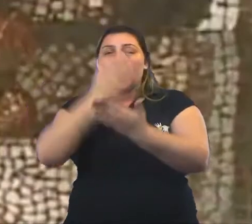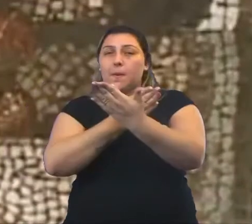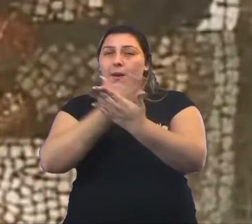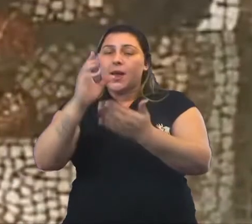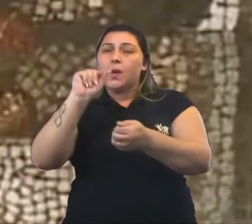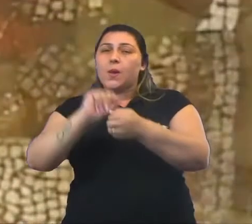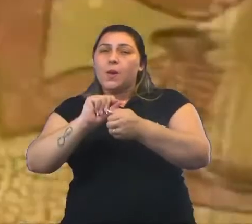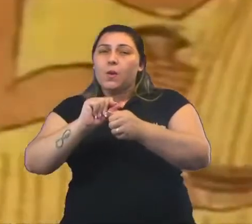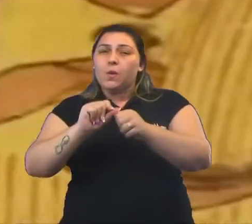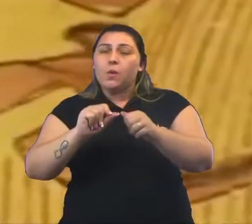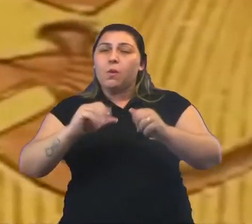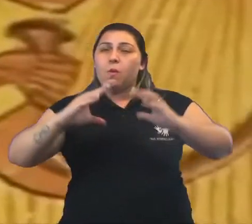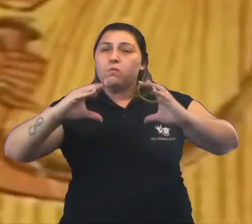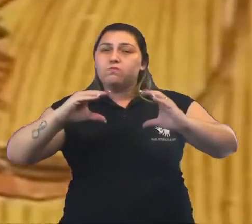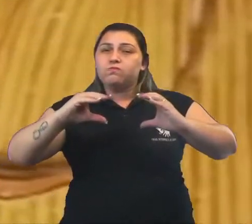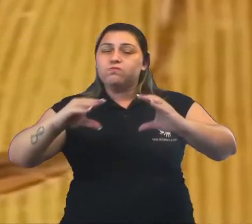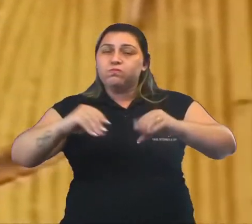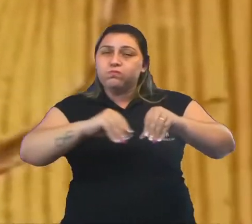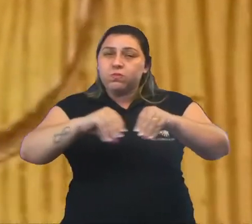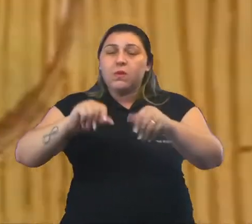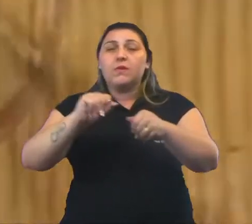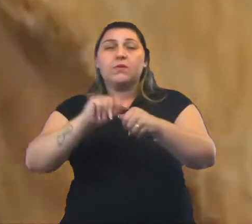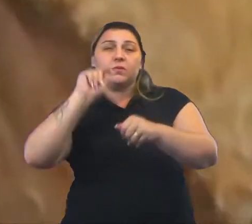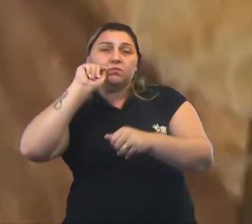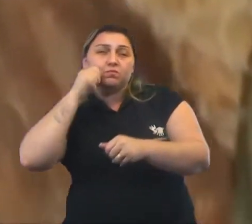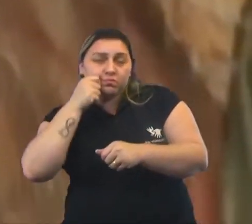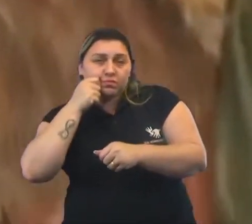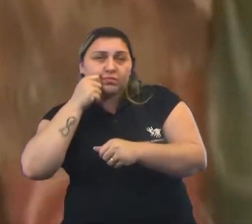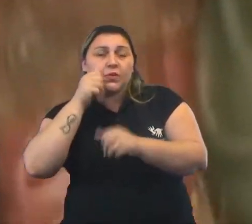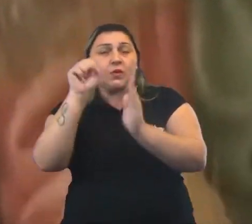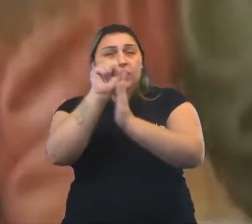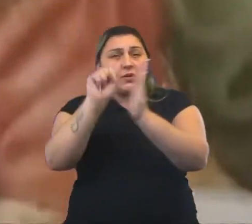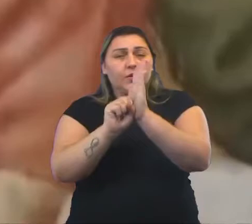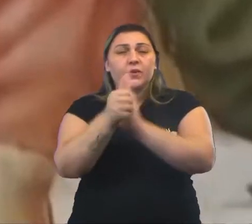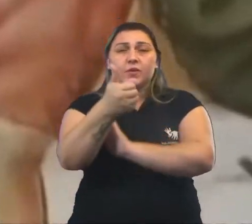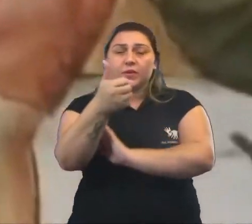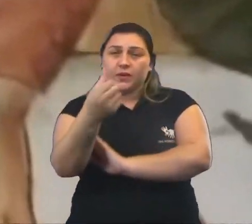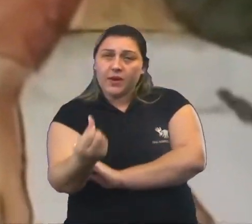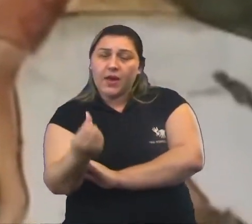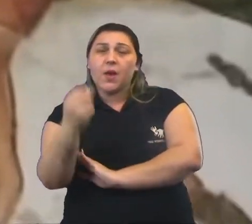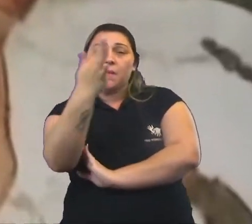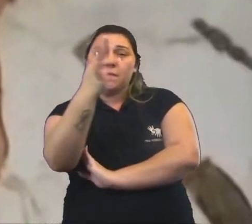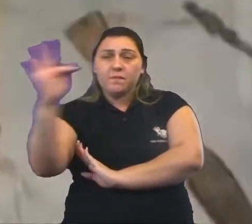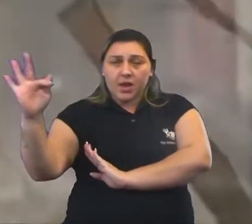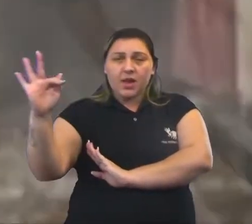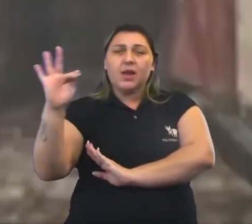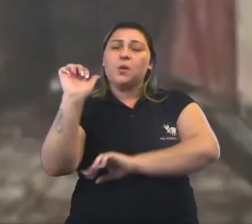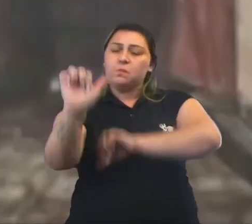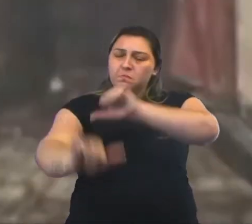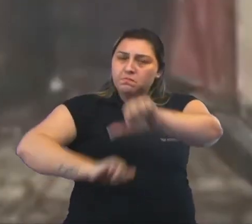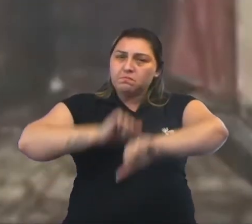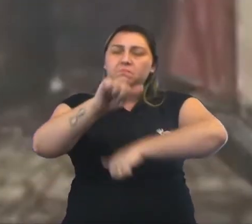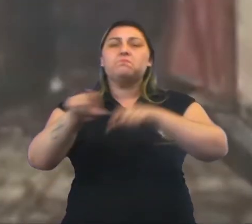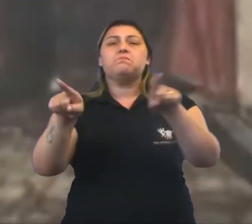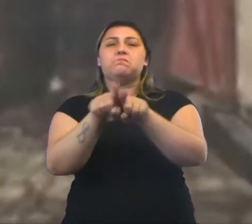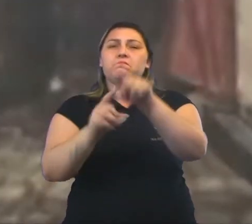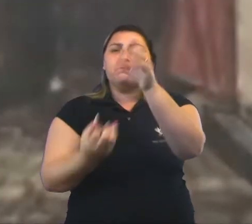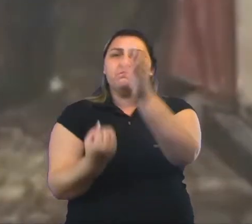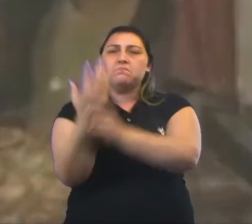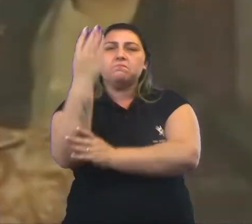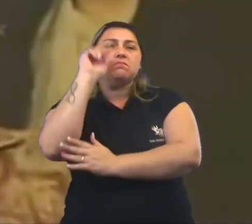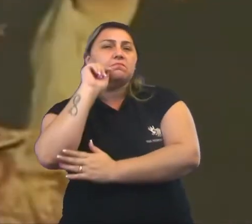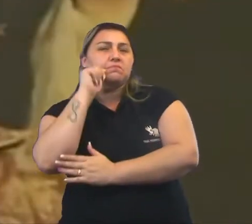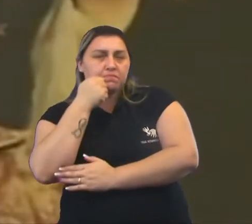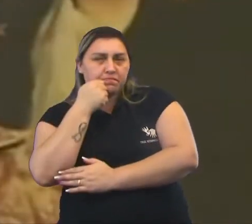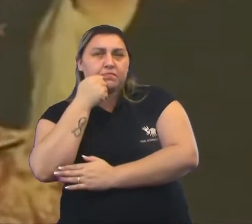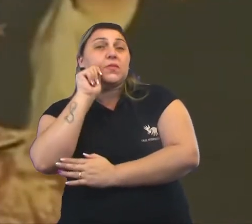usar o forno de barro para fazer o pão. No século XVII, os franceses modernizaram a fabricação dos